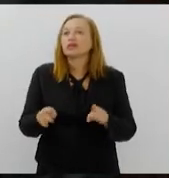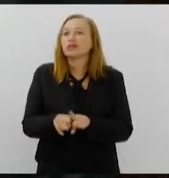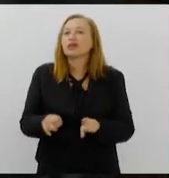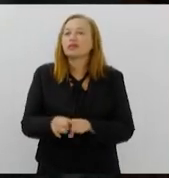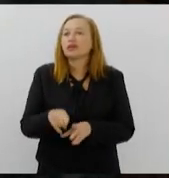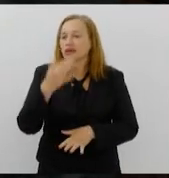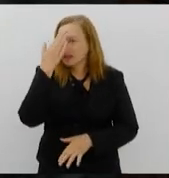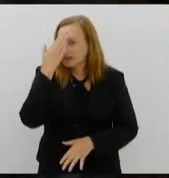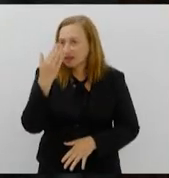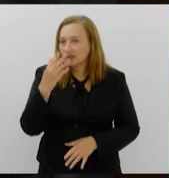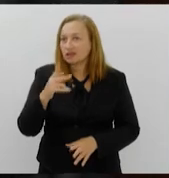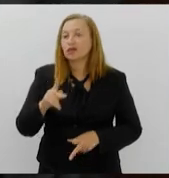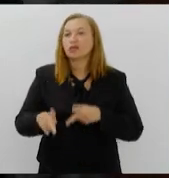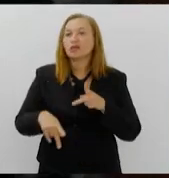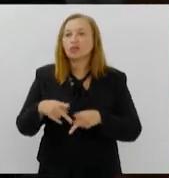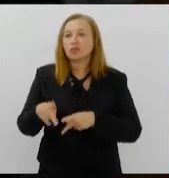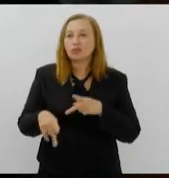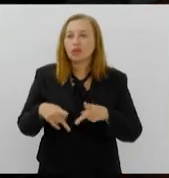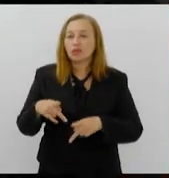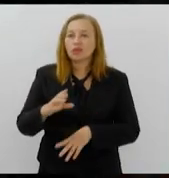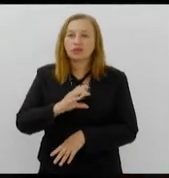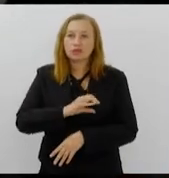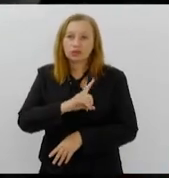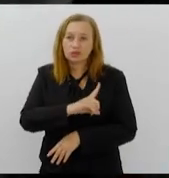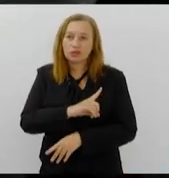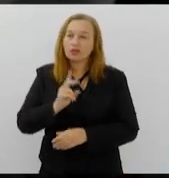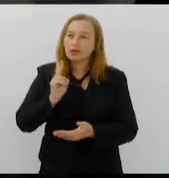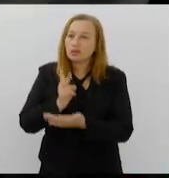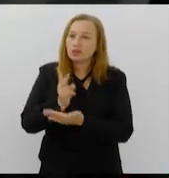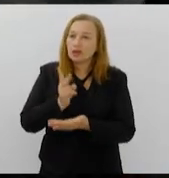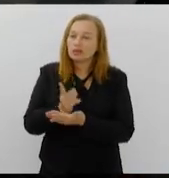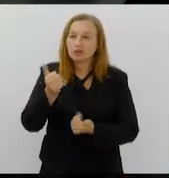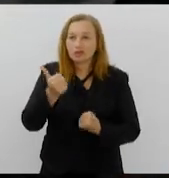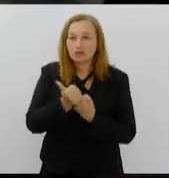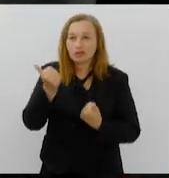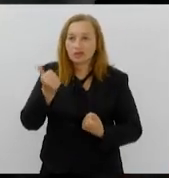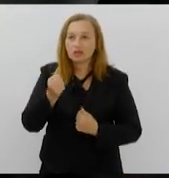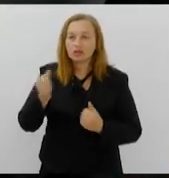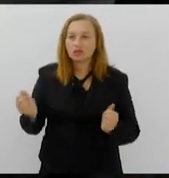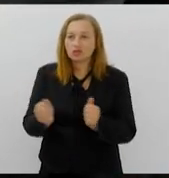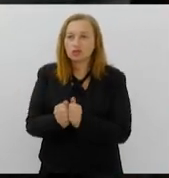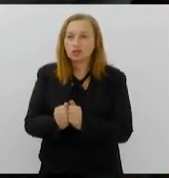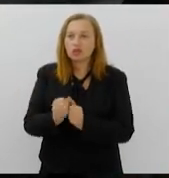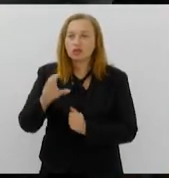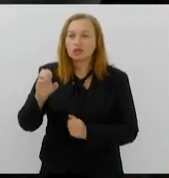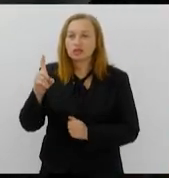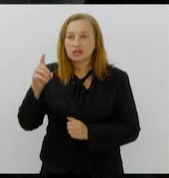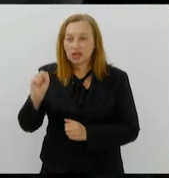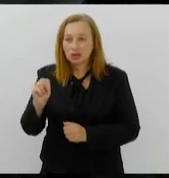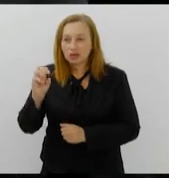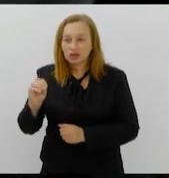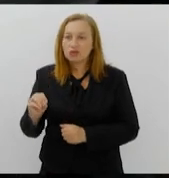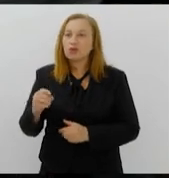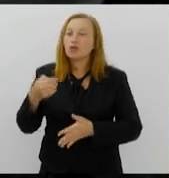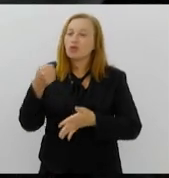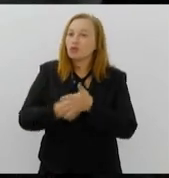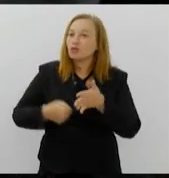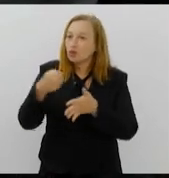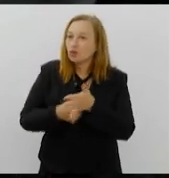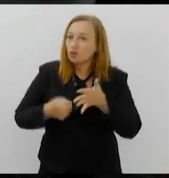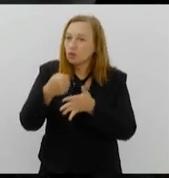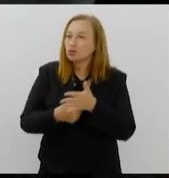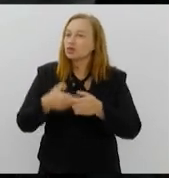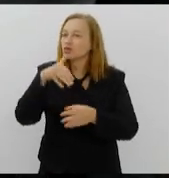agradecer a população de Duque de Caxias, mesmo sendo vice ali ao lado do Celso, os votos que nós tivemos, tantas pessoas, a luta que travamos